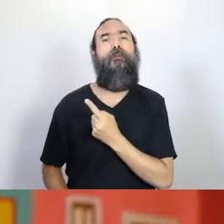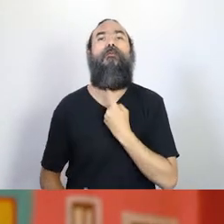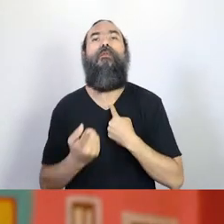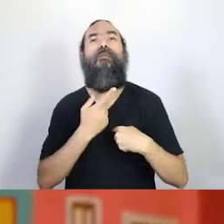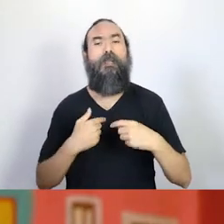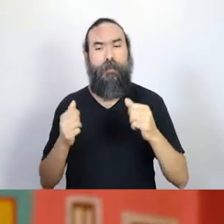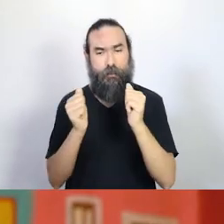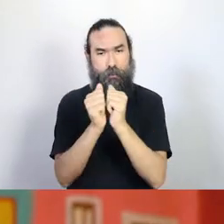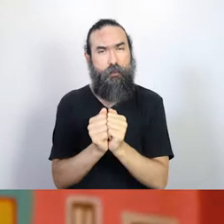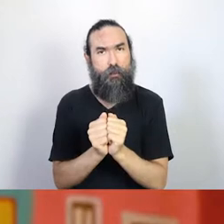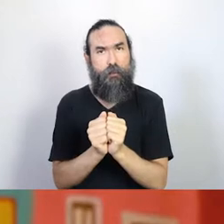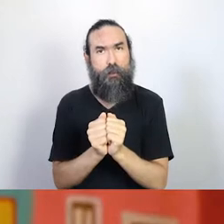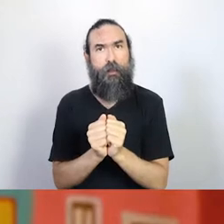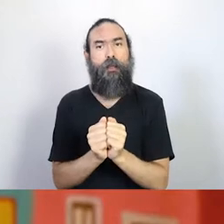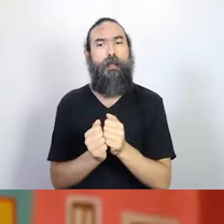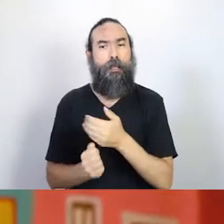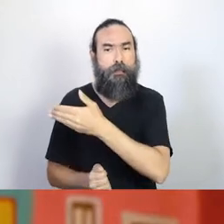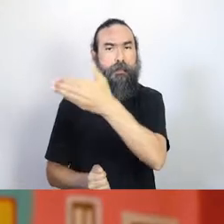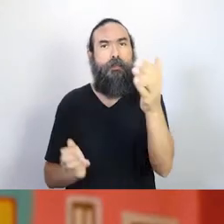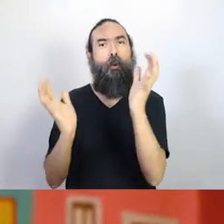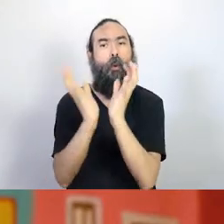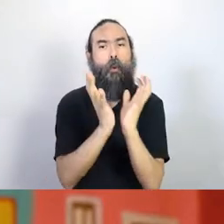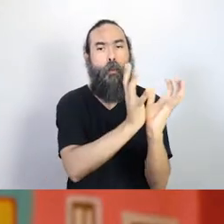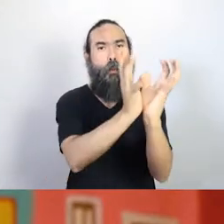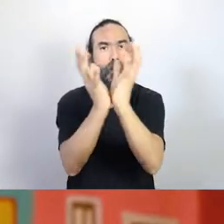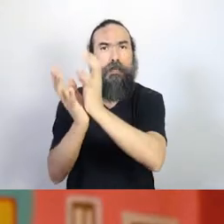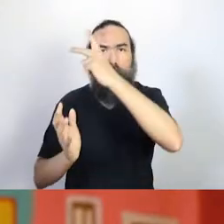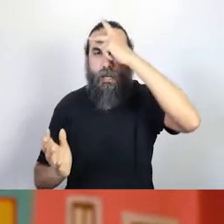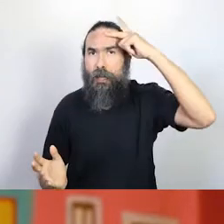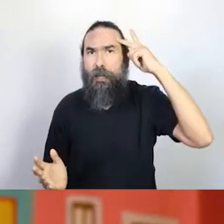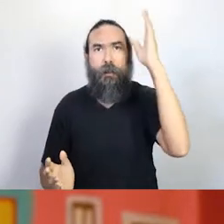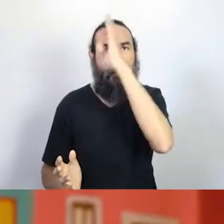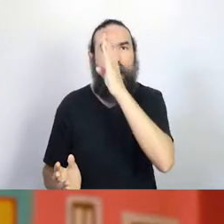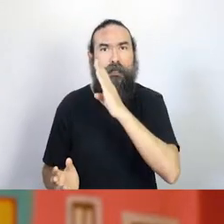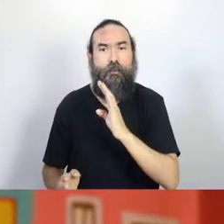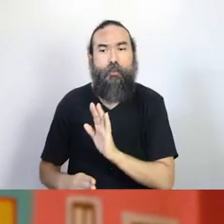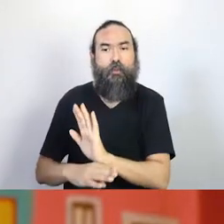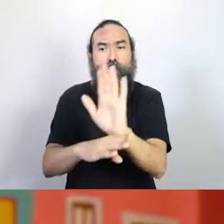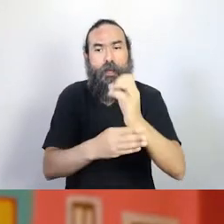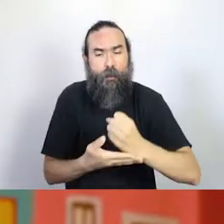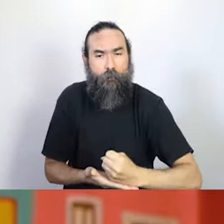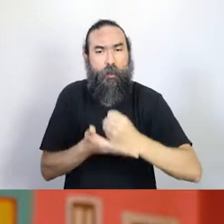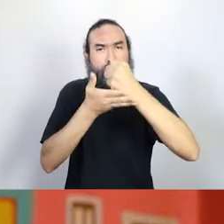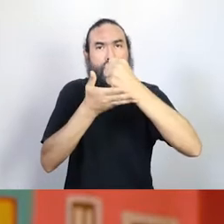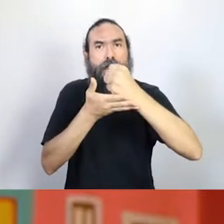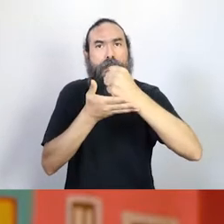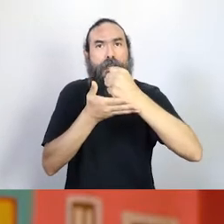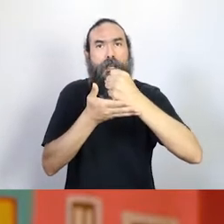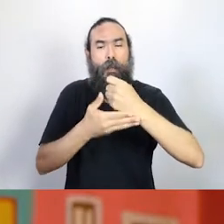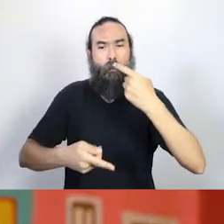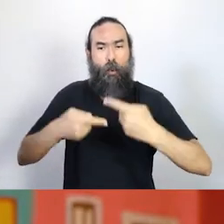vontade de estar junto com essas comunidades e fortalecer elas com as políticas públicas de desenvolvimento do